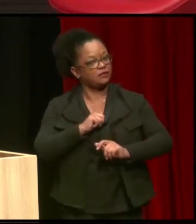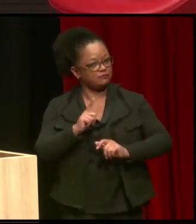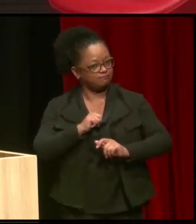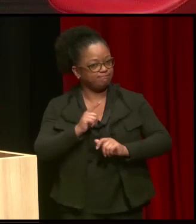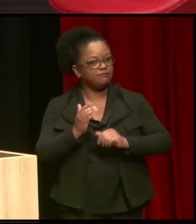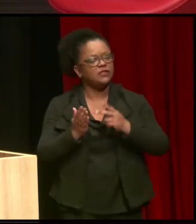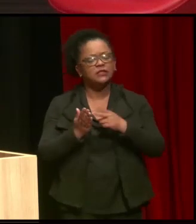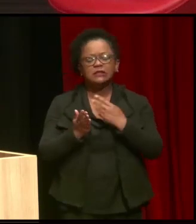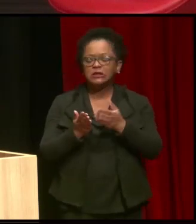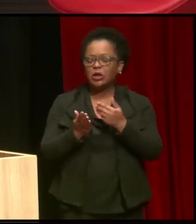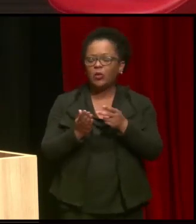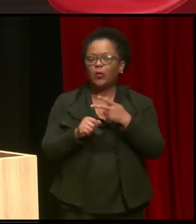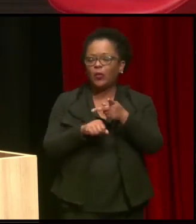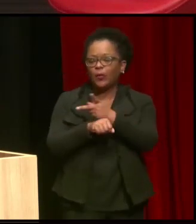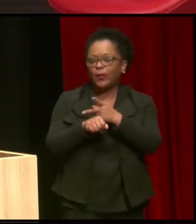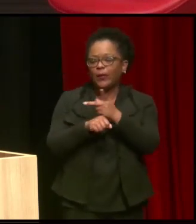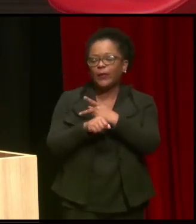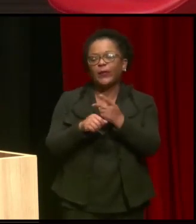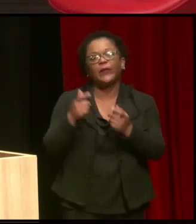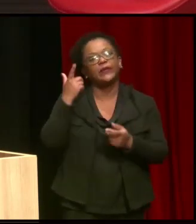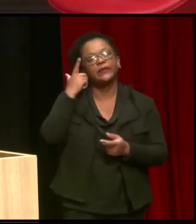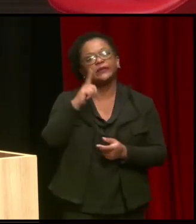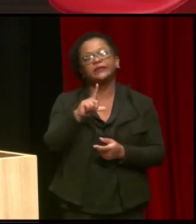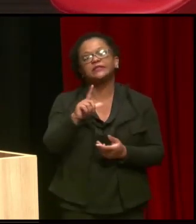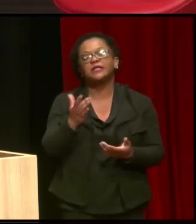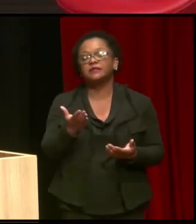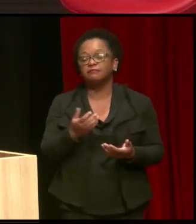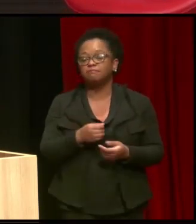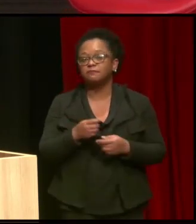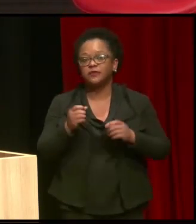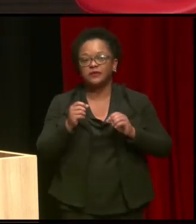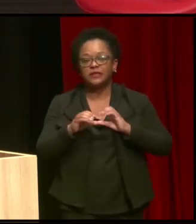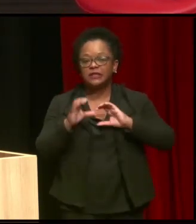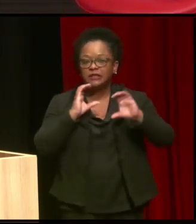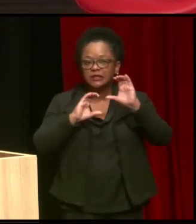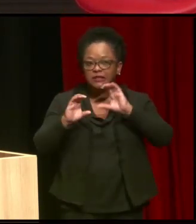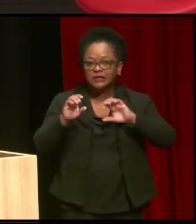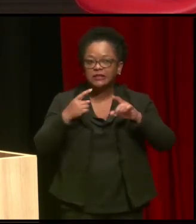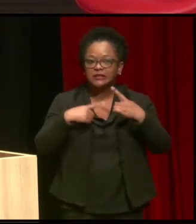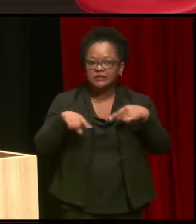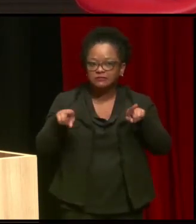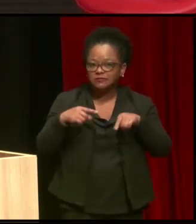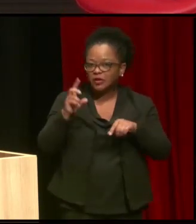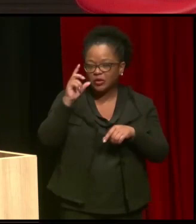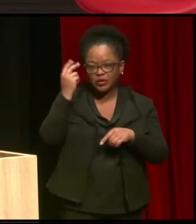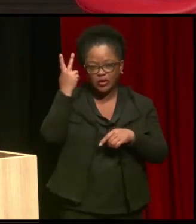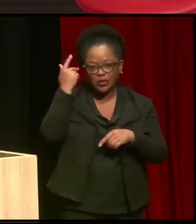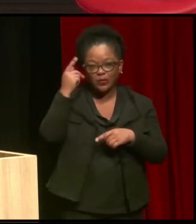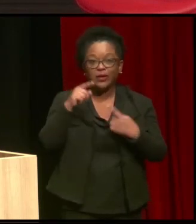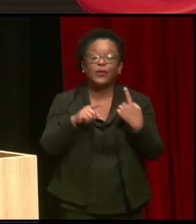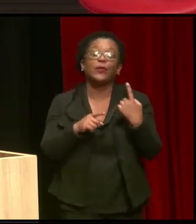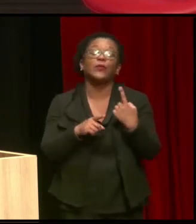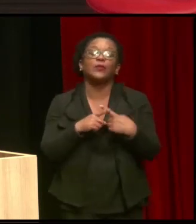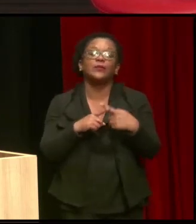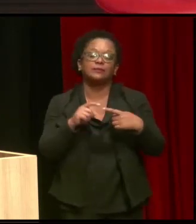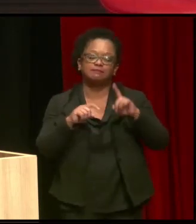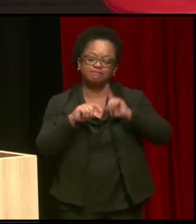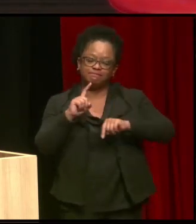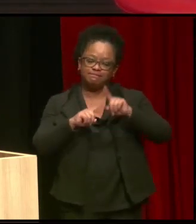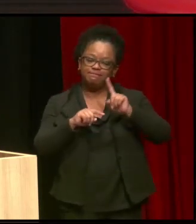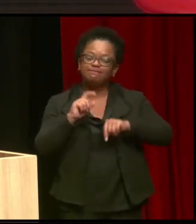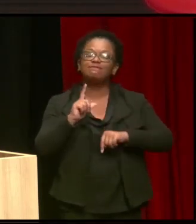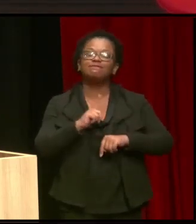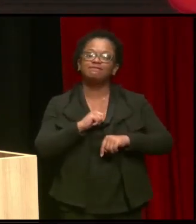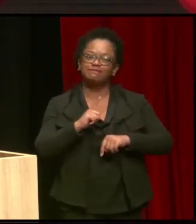ele pega lá o inário dele, lá, o hino tal, e ele começa a cantar. Porque tem todo o material para ele cantar. Entendeu? Então a